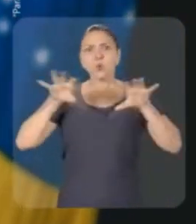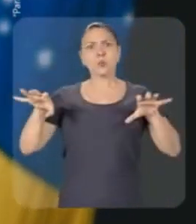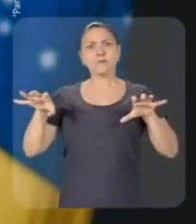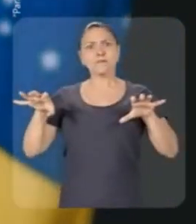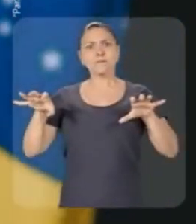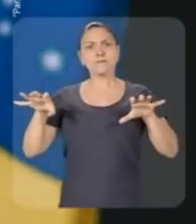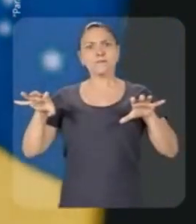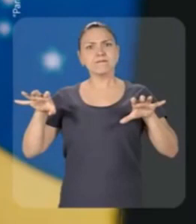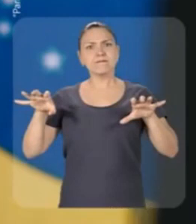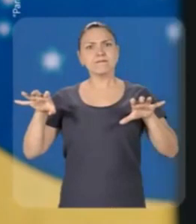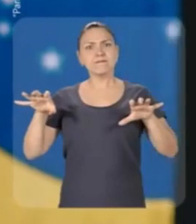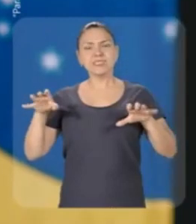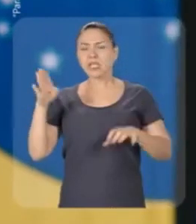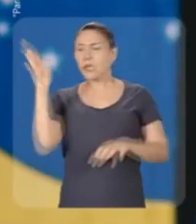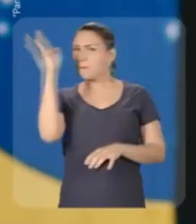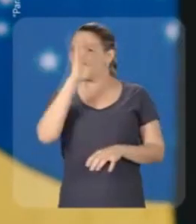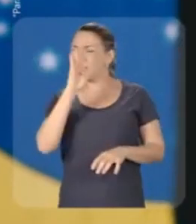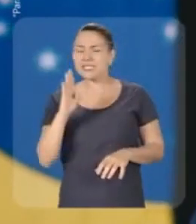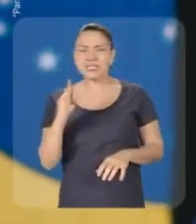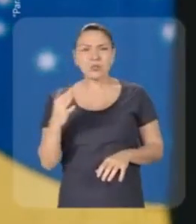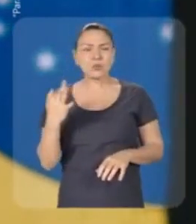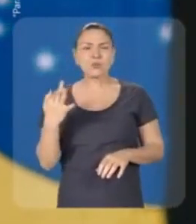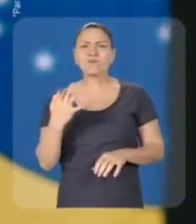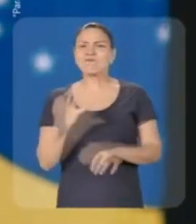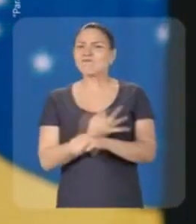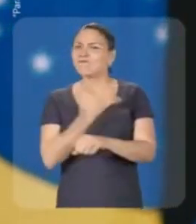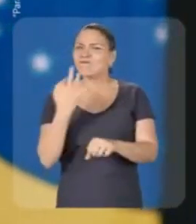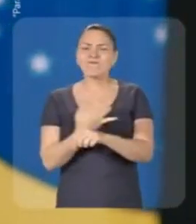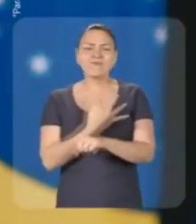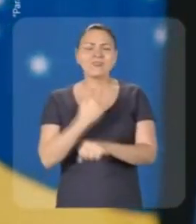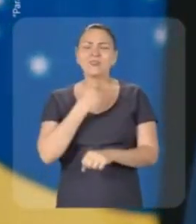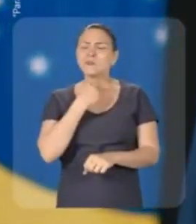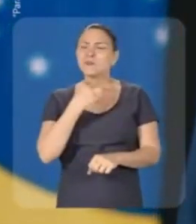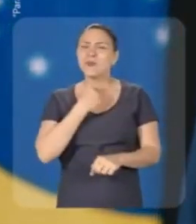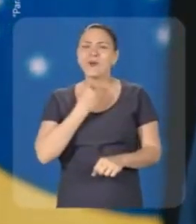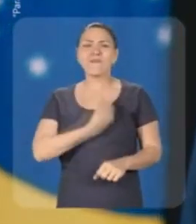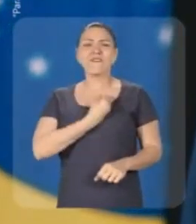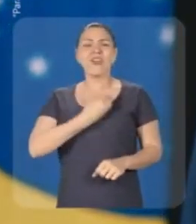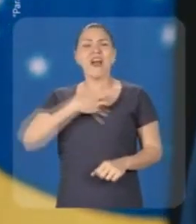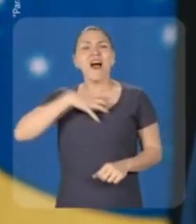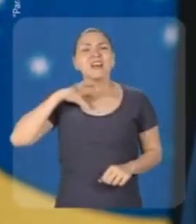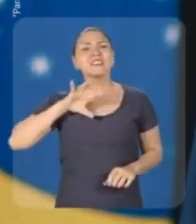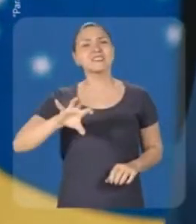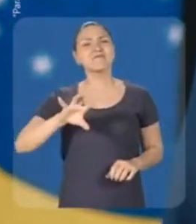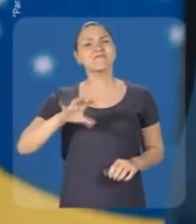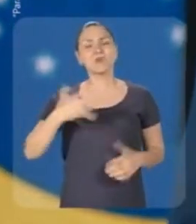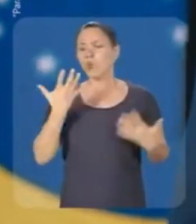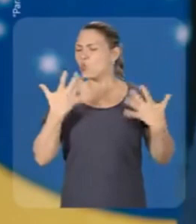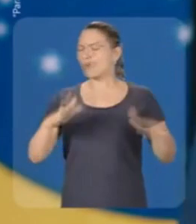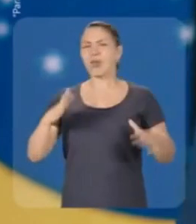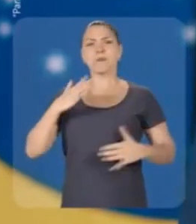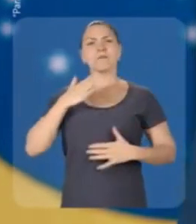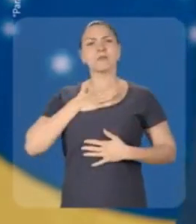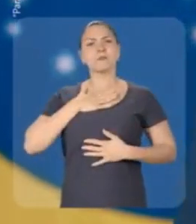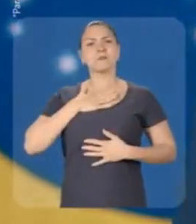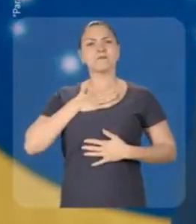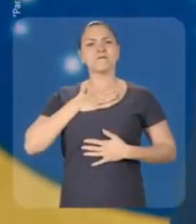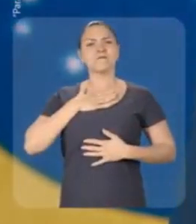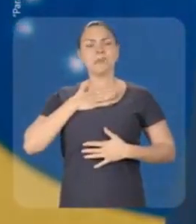dividido. O Brasil não pode mais viver desse jeito. Eu não quero isso para